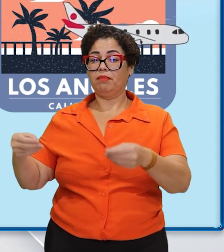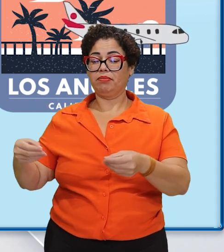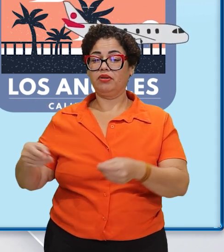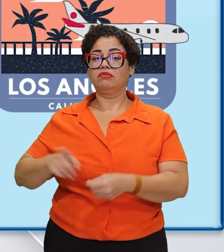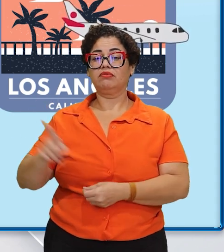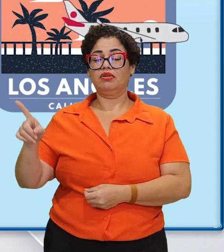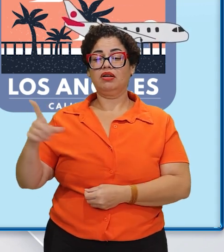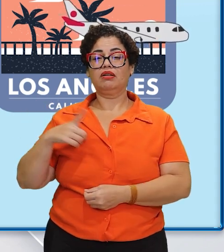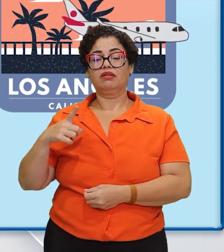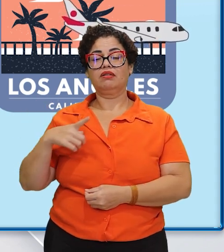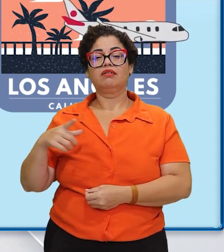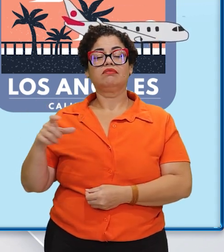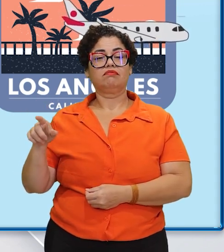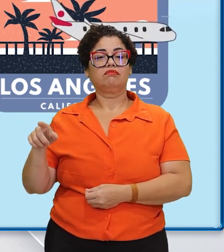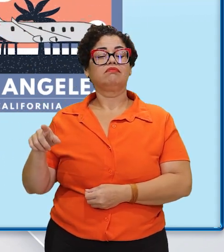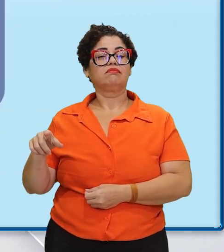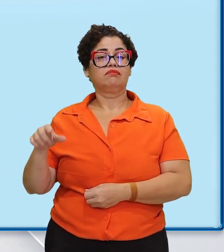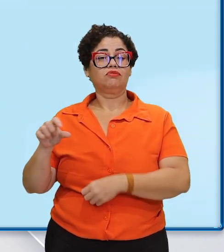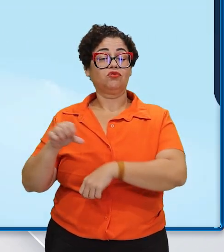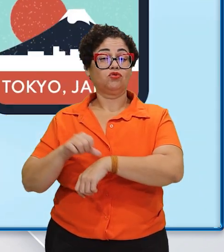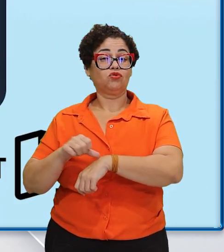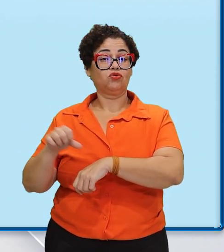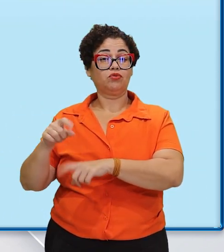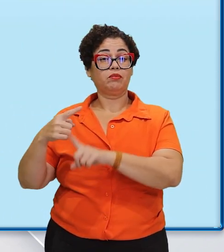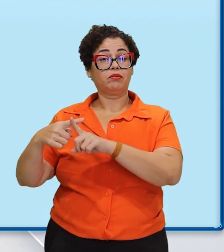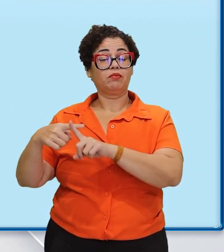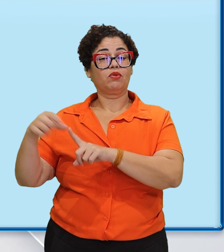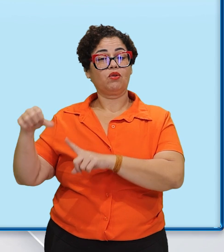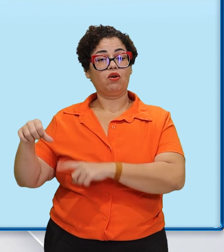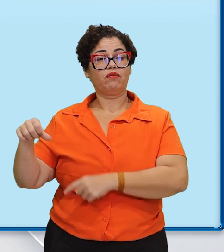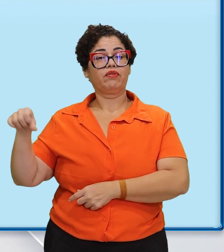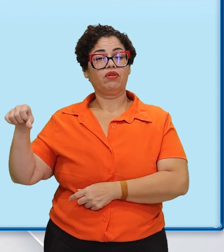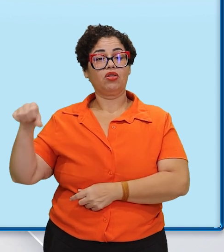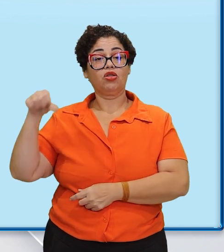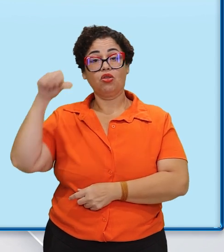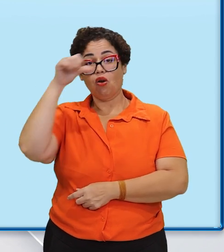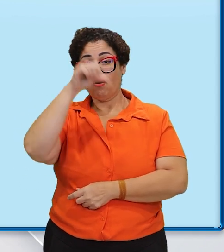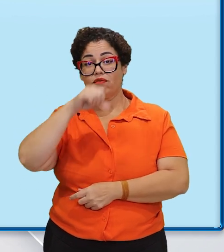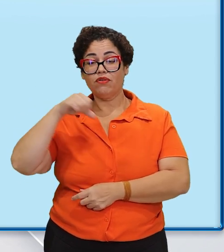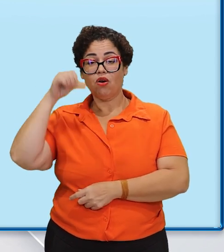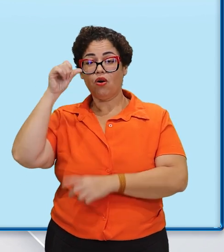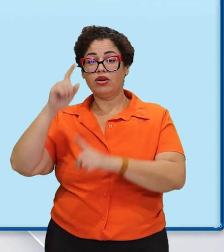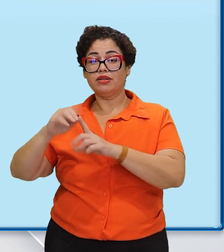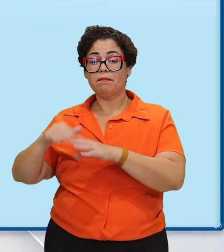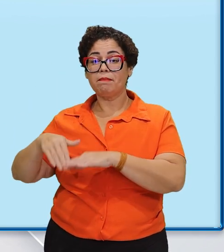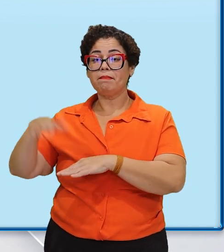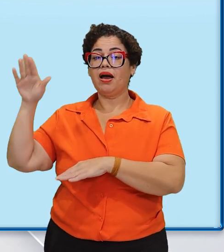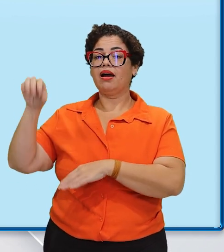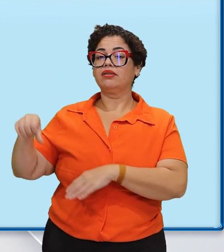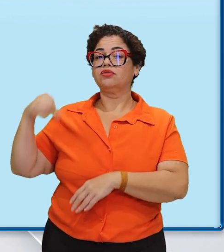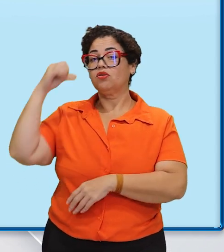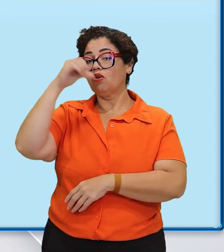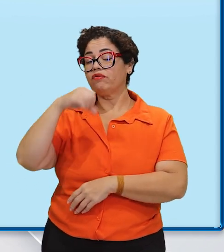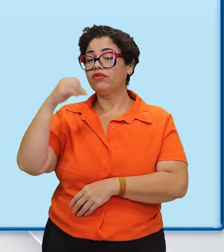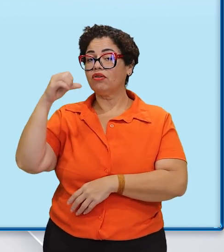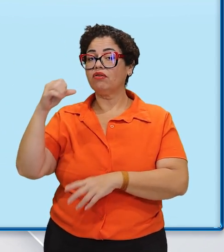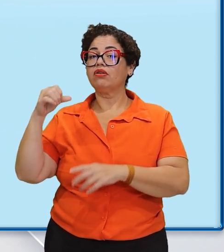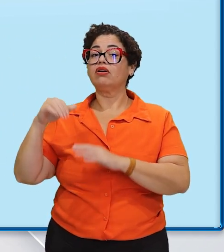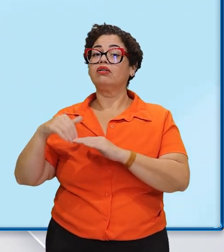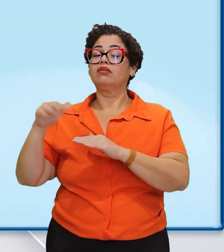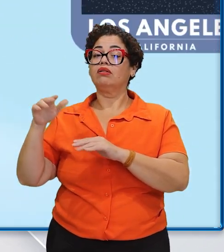está no fuso horário GMT+9. Isso significa que ele está 9 horas à frente do fuso horário de